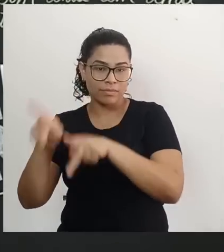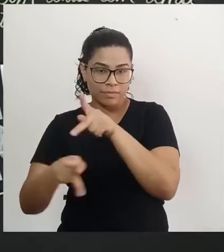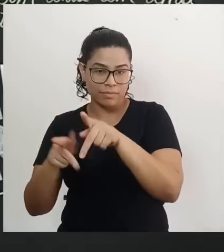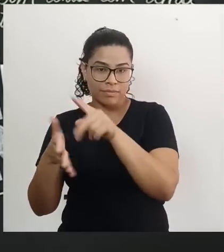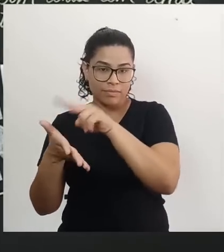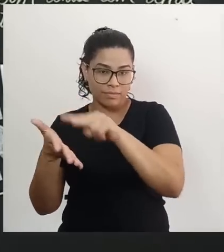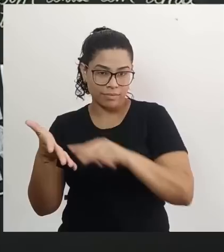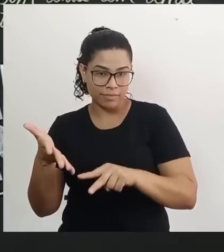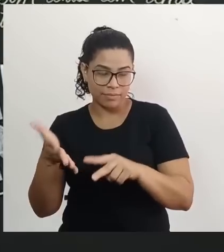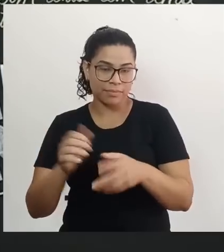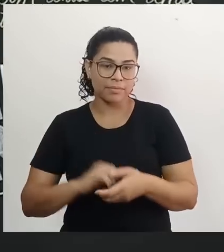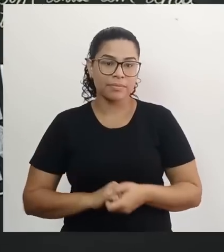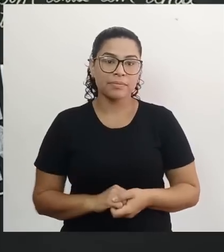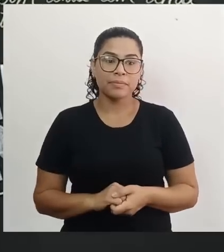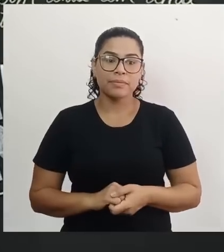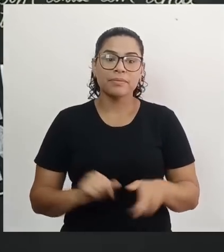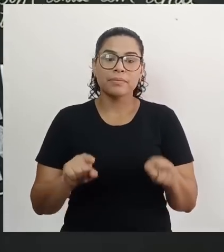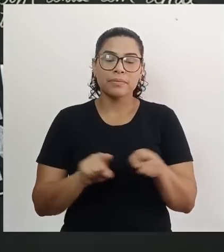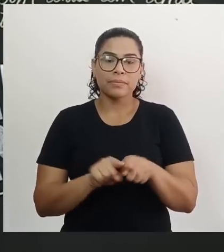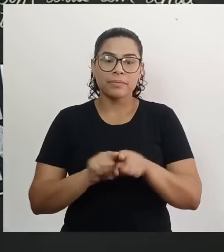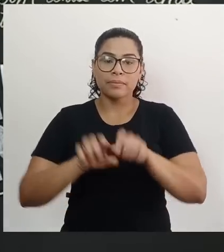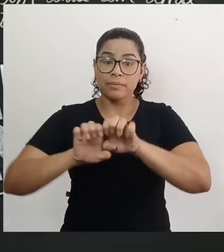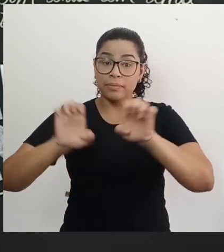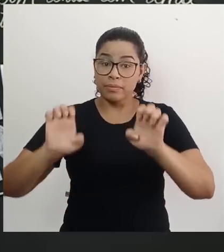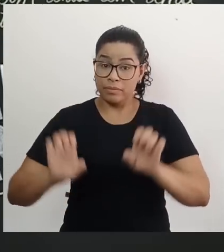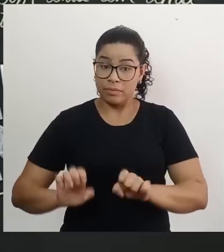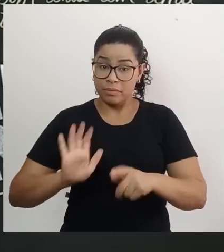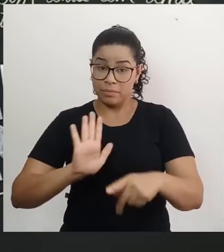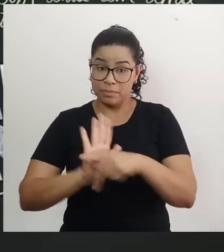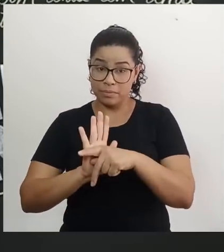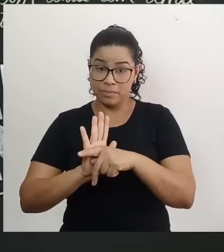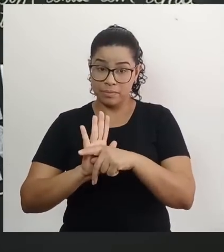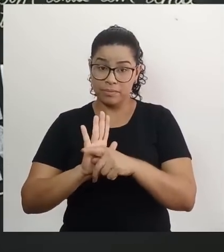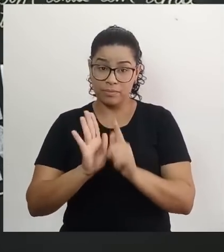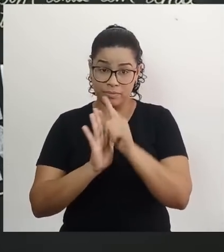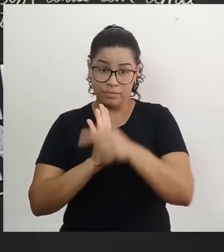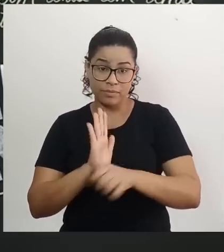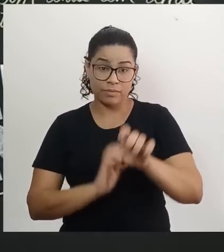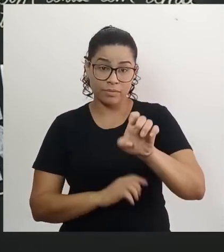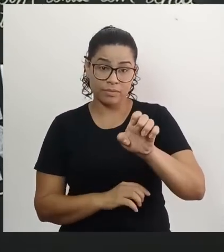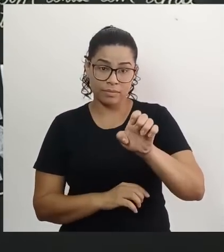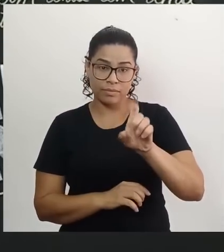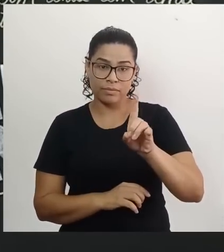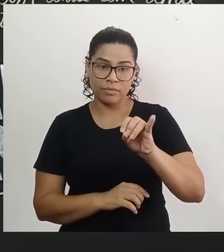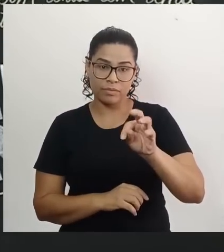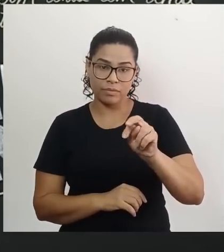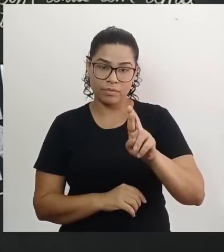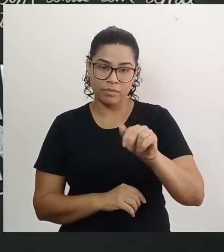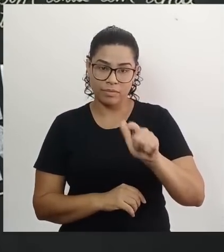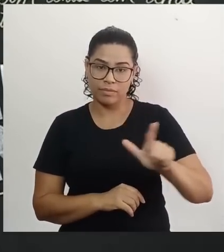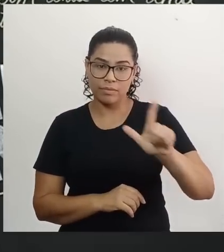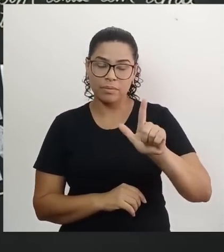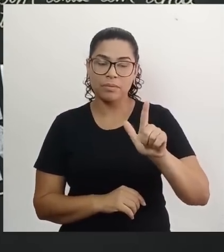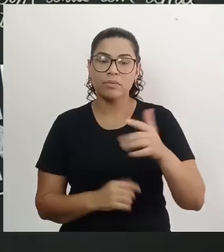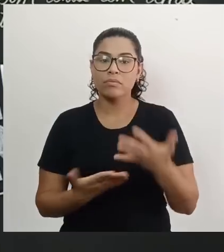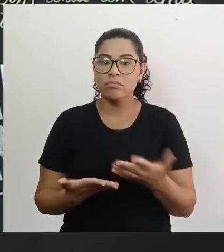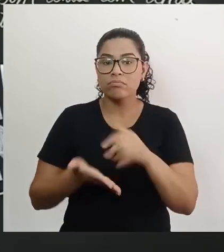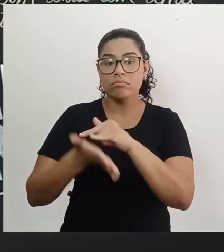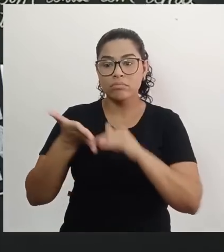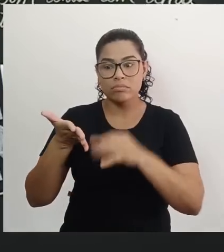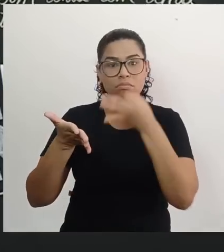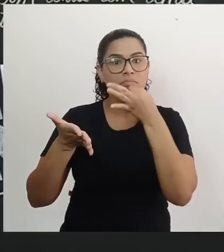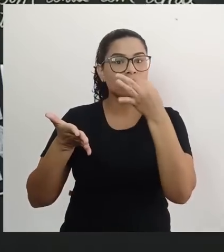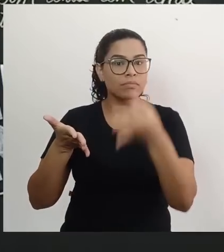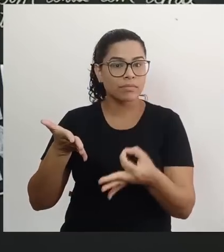leitores. A estrutura de um editorial ela é a estrutura rígida de um texto de opinião, ou seja, se